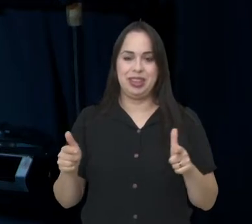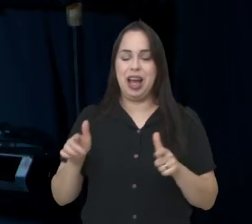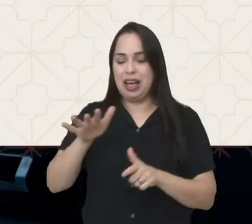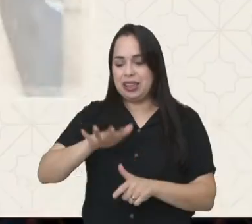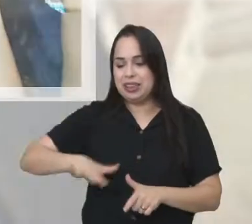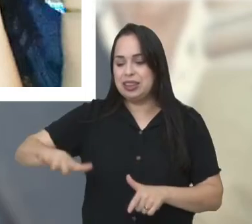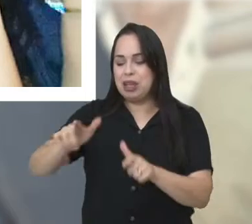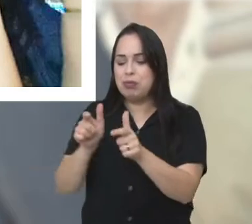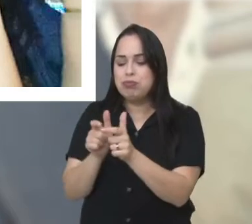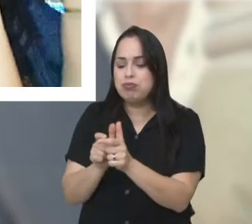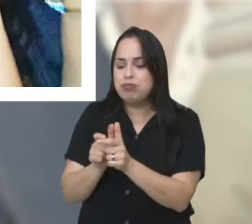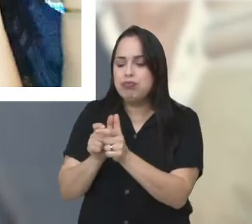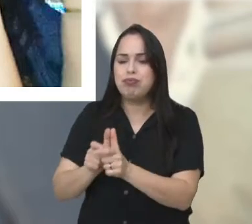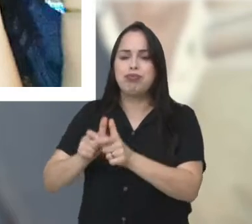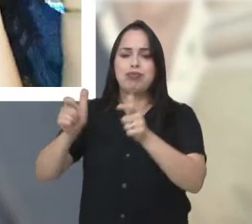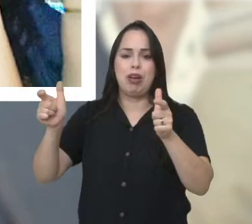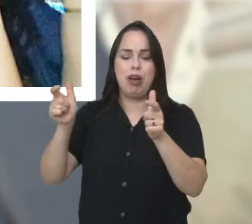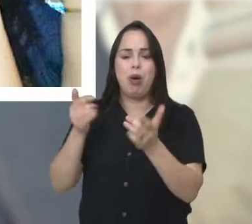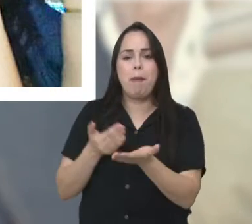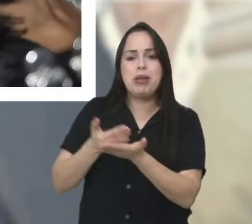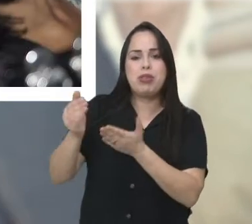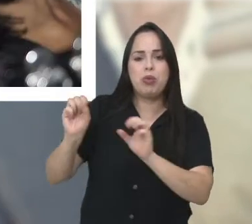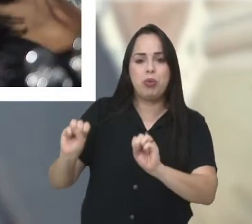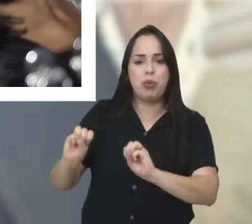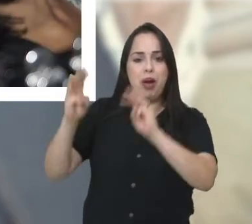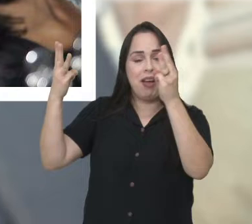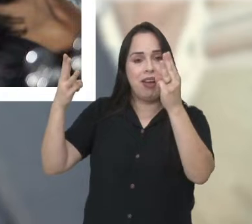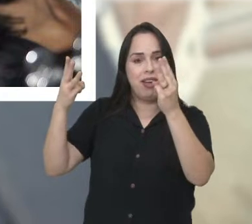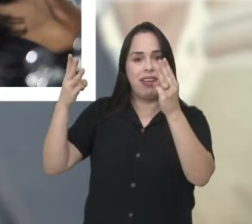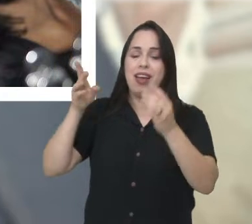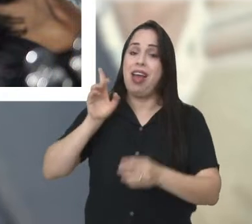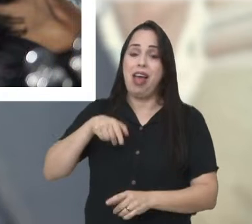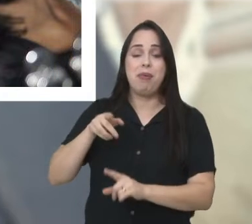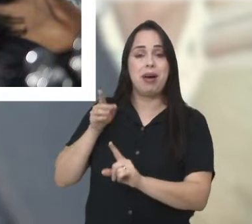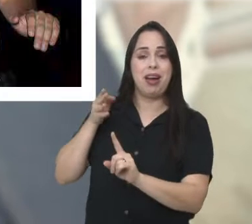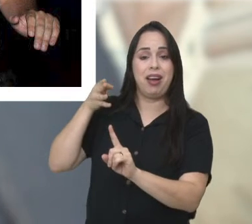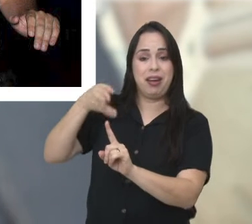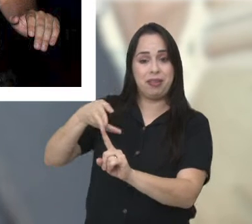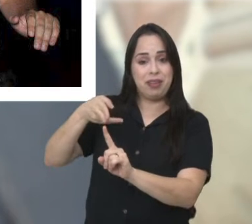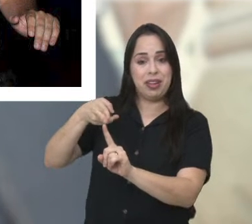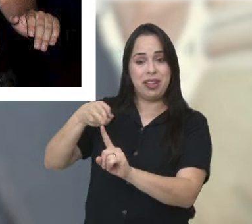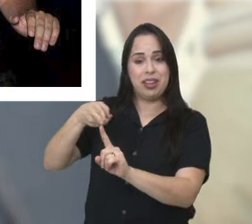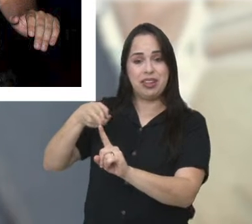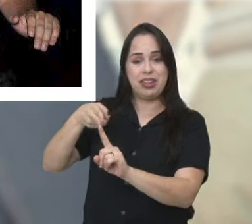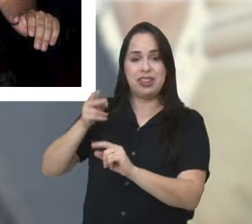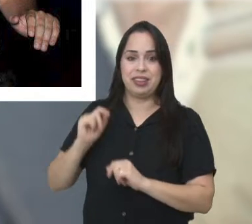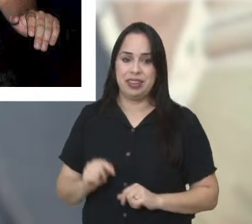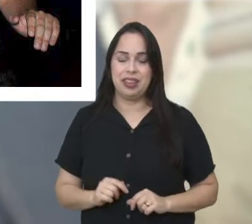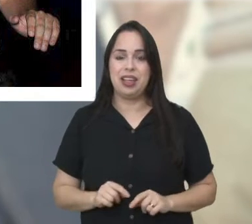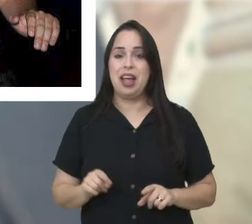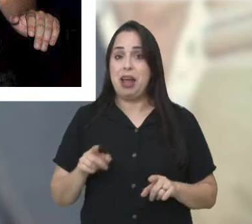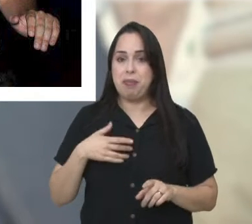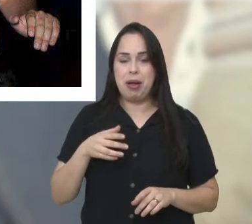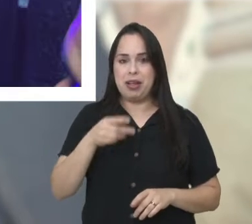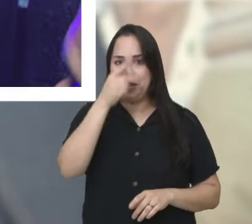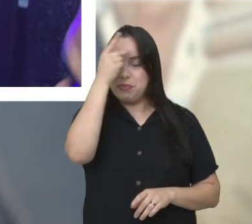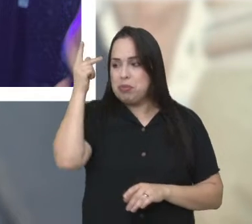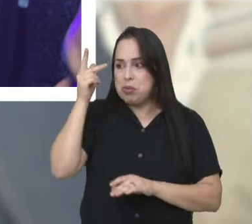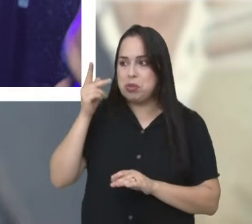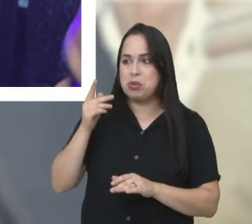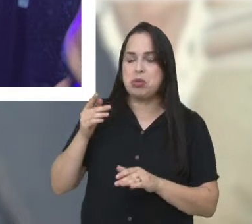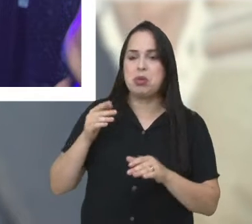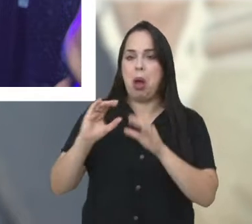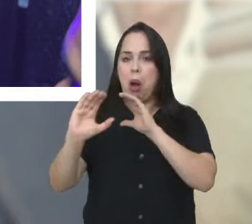começando a trabalhar com eventos e aí hoje em dia o Ocus faz parte, né, da rota nacional e até internacional de shows,